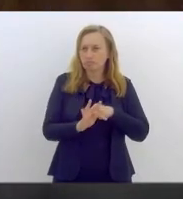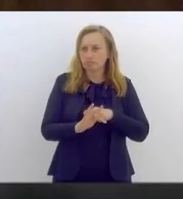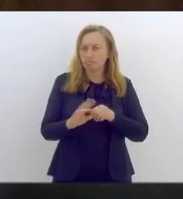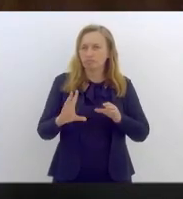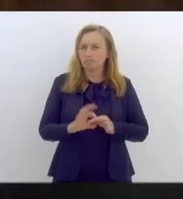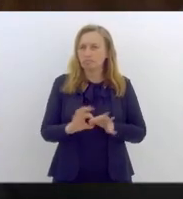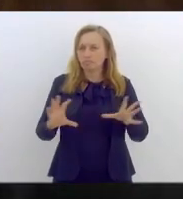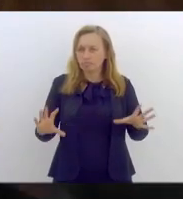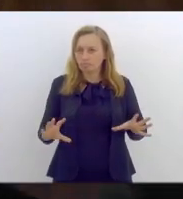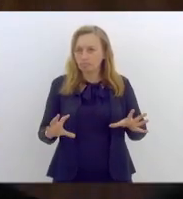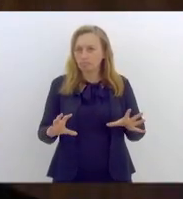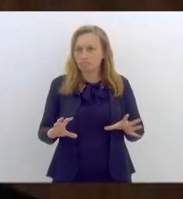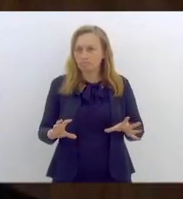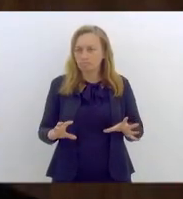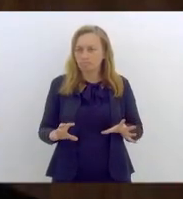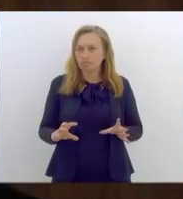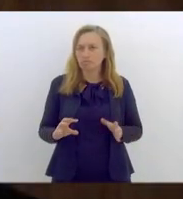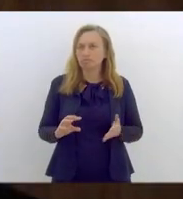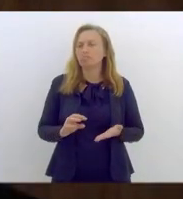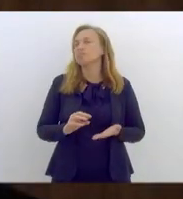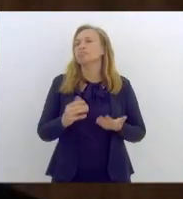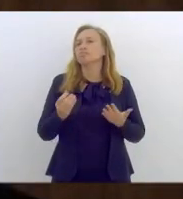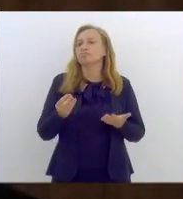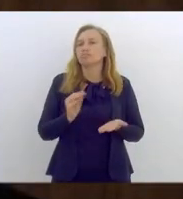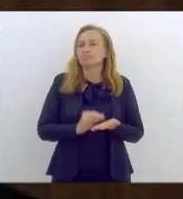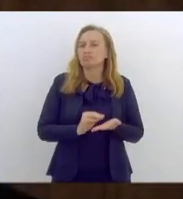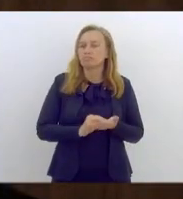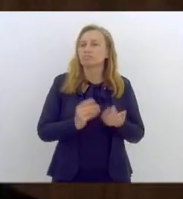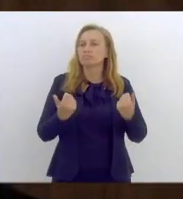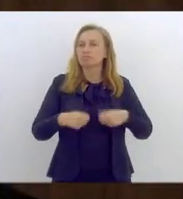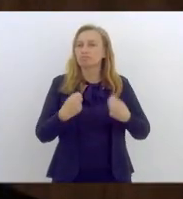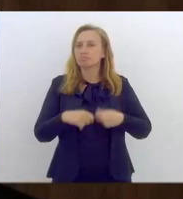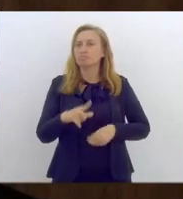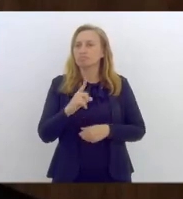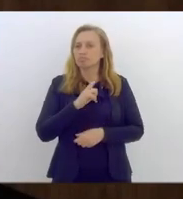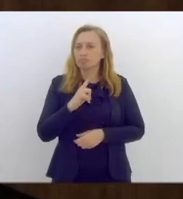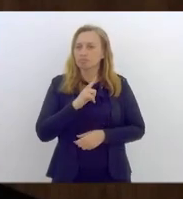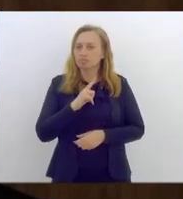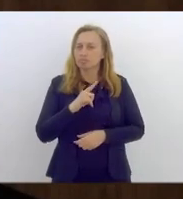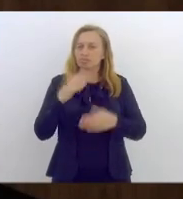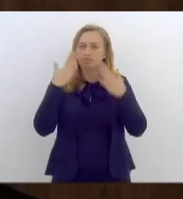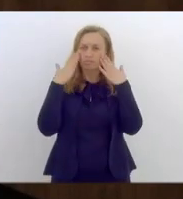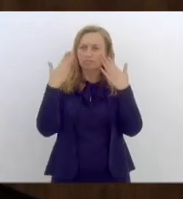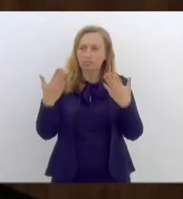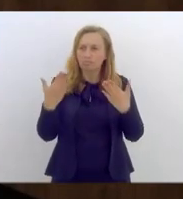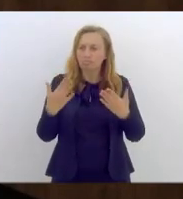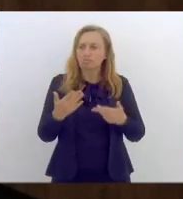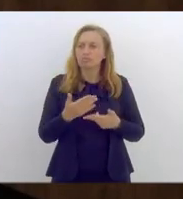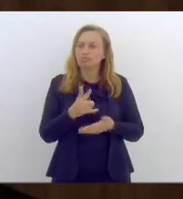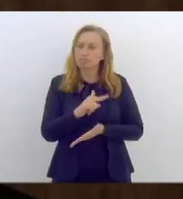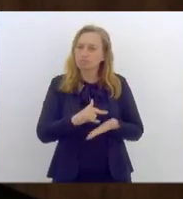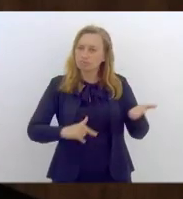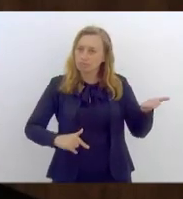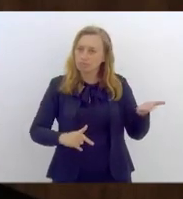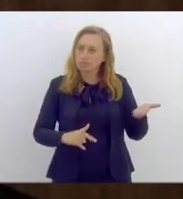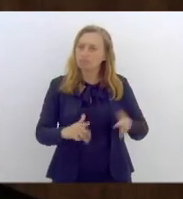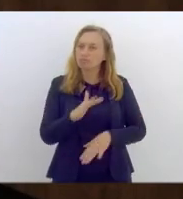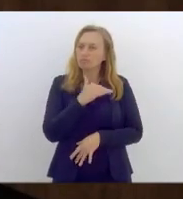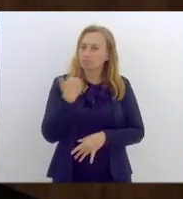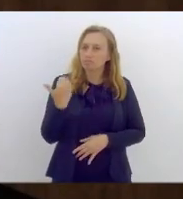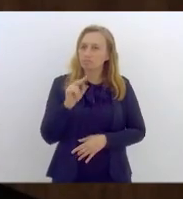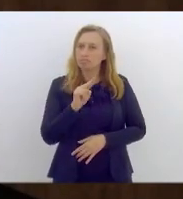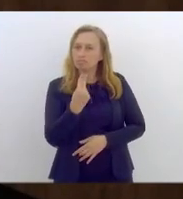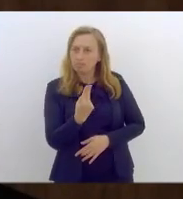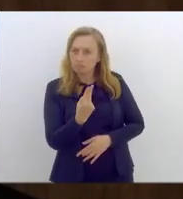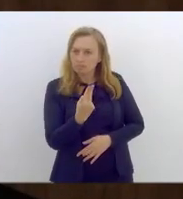liberação da ausência da Necessidade ter uma apresentação de uma certidão de óbito ou